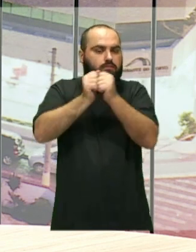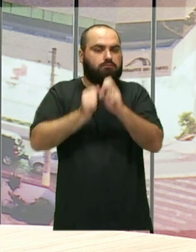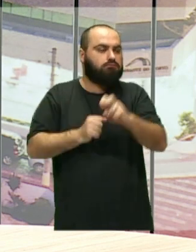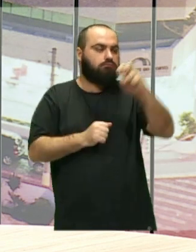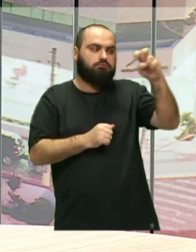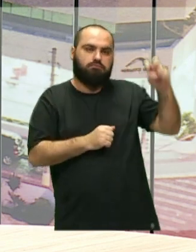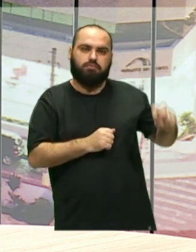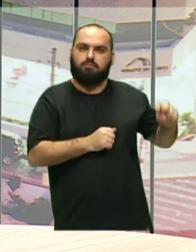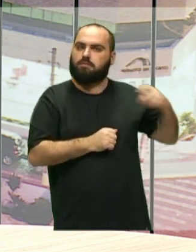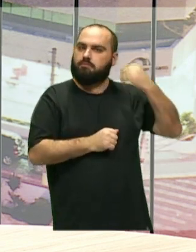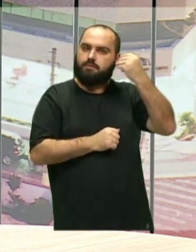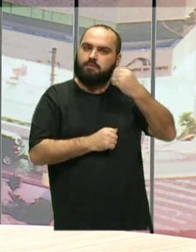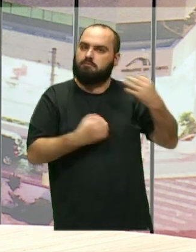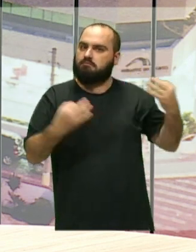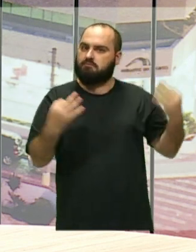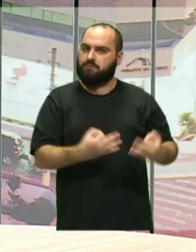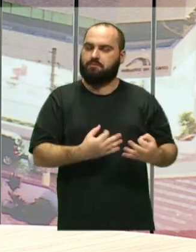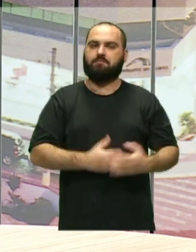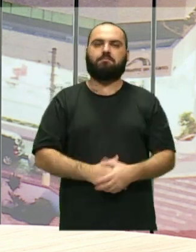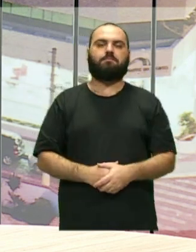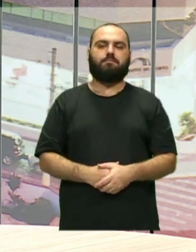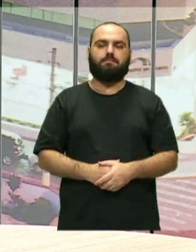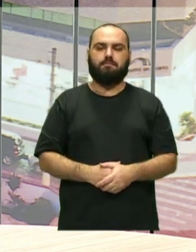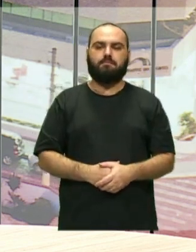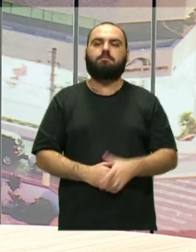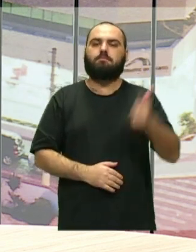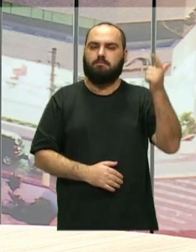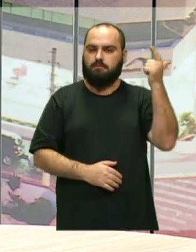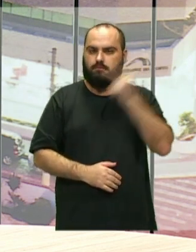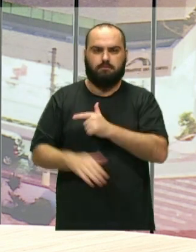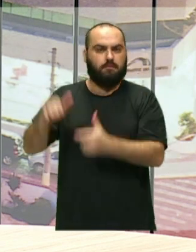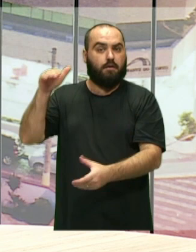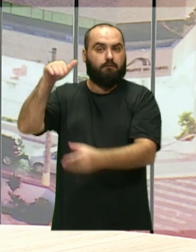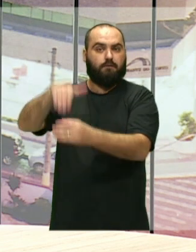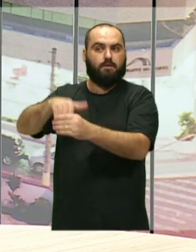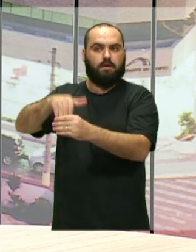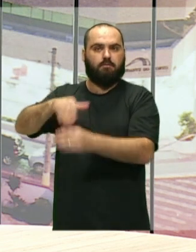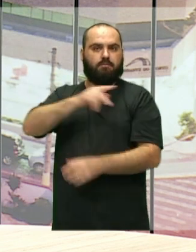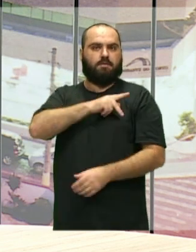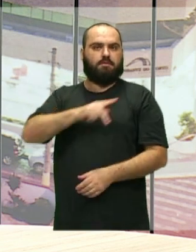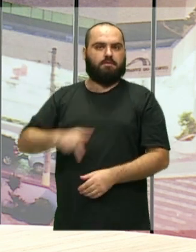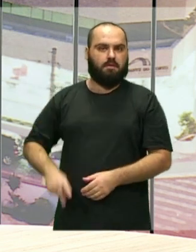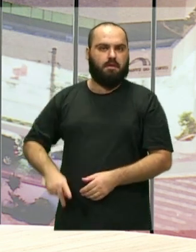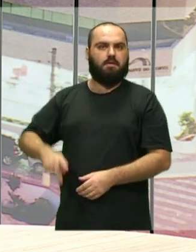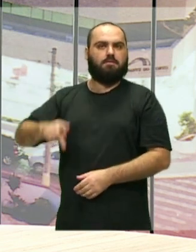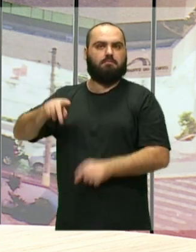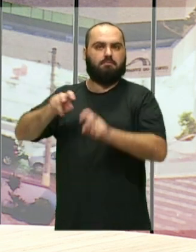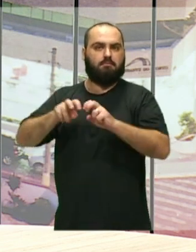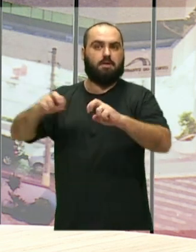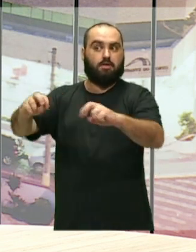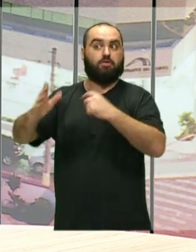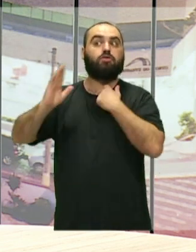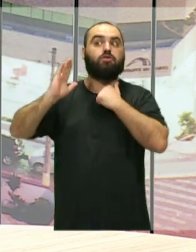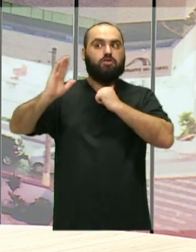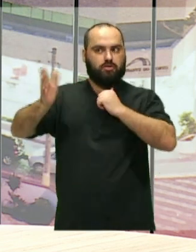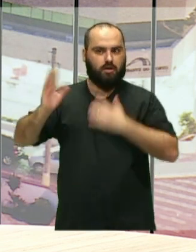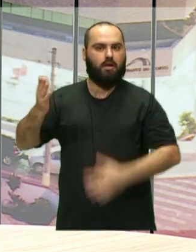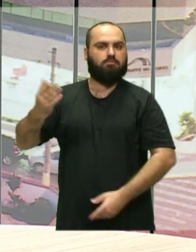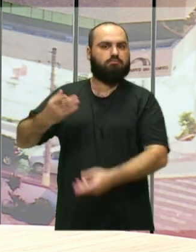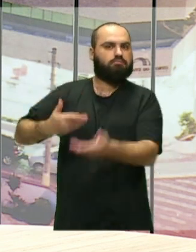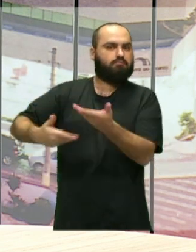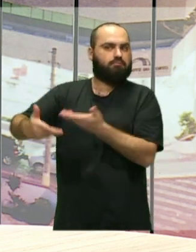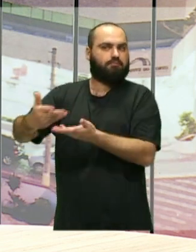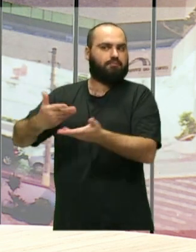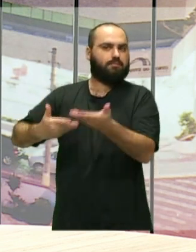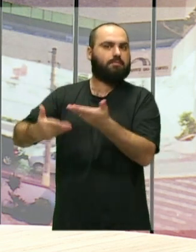bacana eles vão poder eleger meses vão ter toda a experiência eles vão agora já inclusive já estão em campanha já estão Já